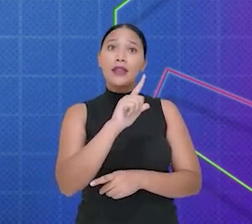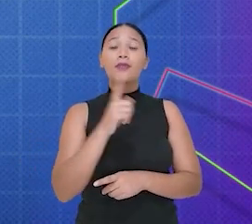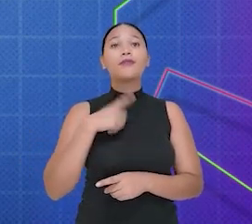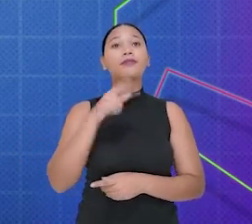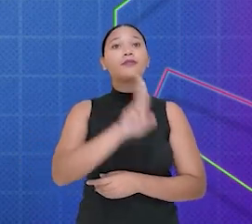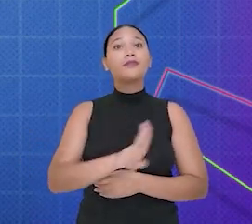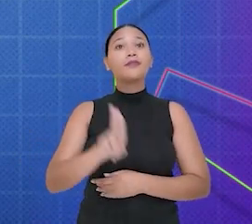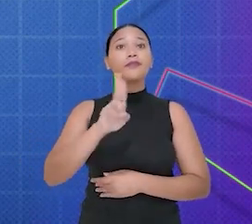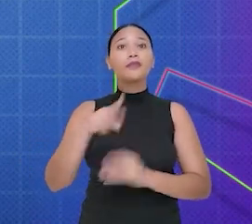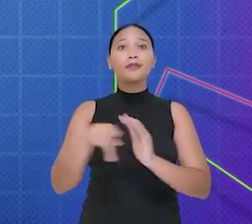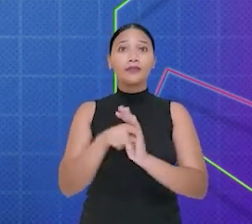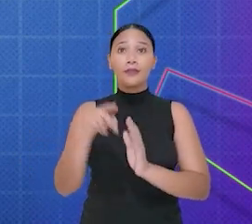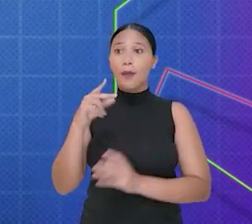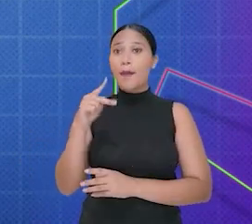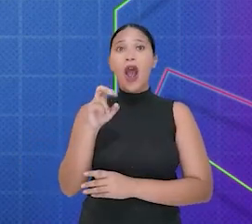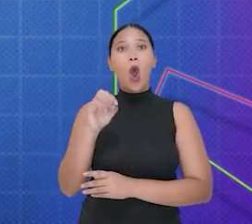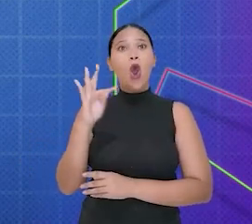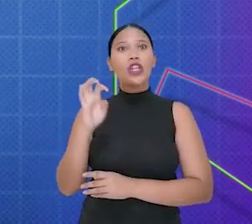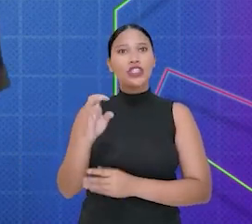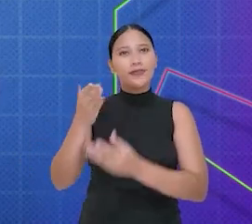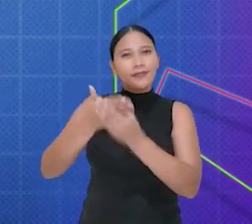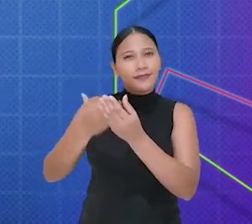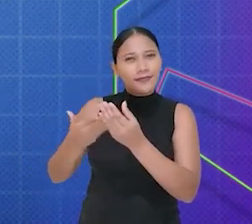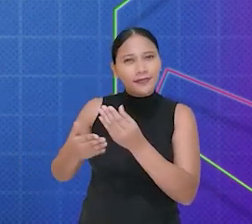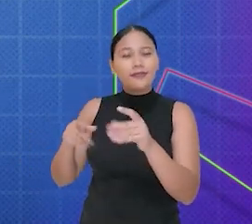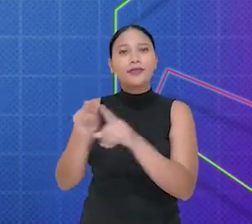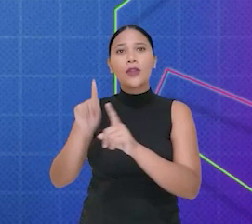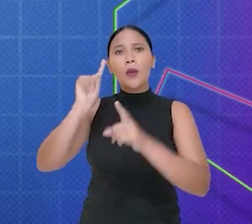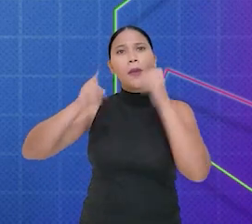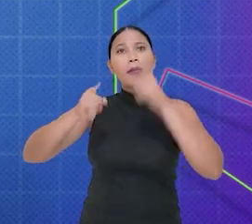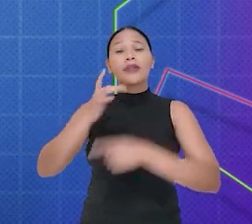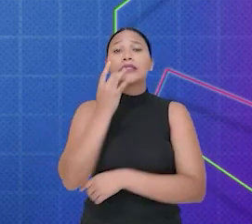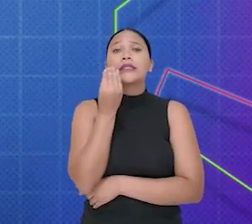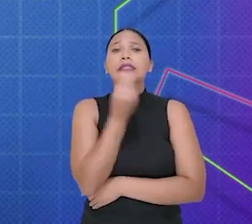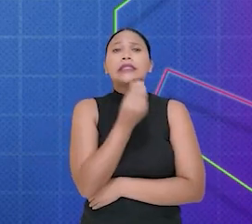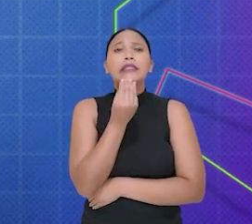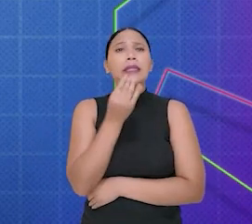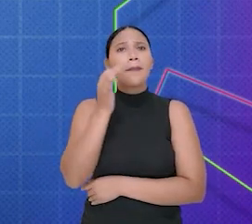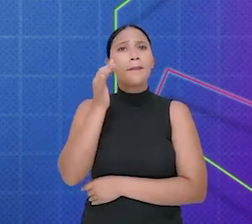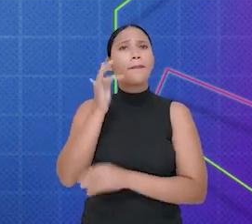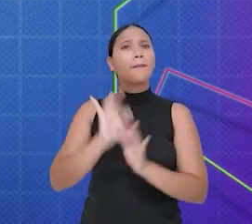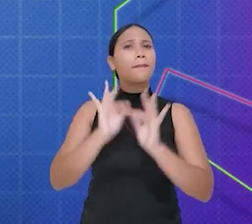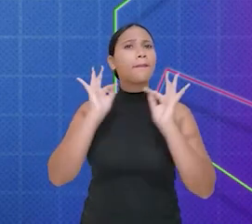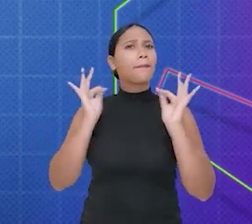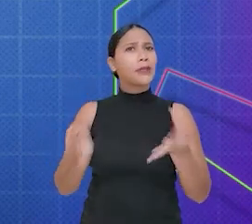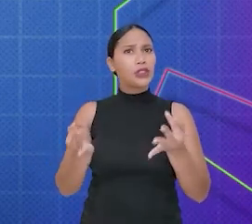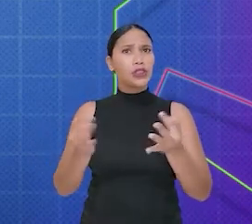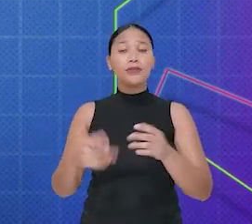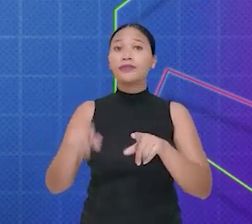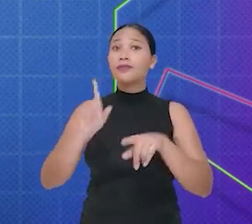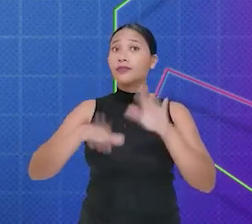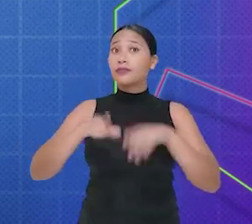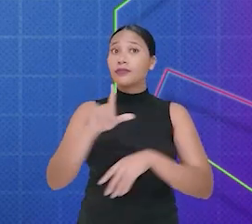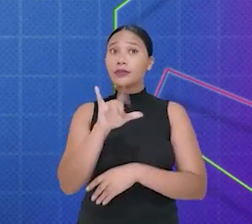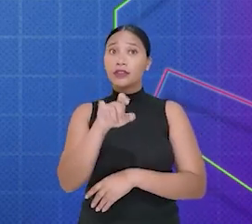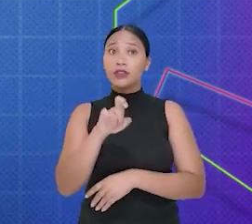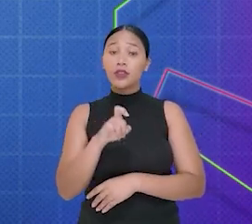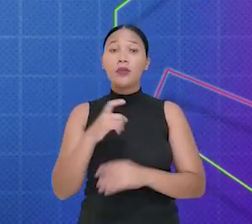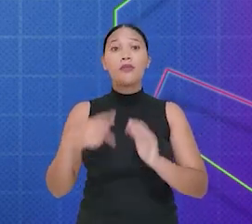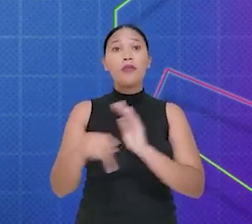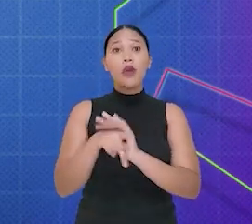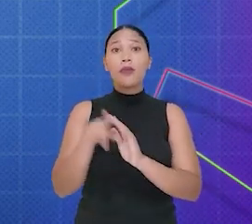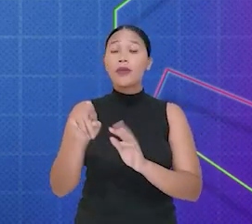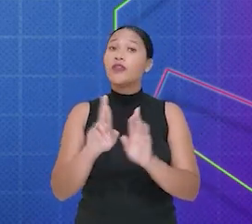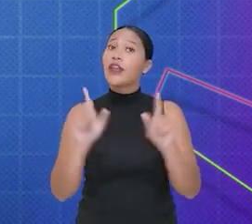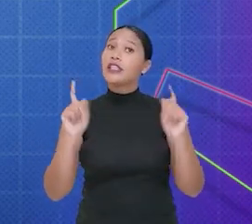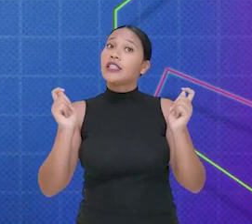ser utilizado para acessar o gerenciador de pacotes e instalar um programa com um comando bem simples. Dependendo da distribuição do Linux, o